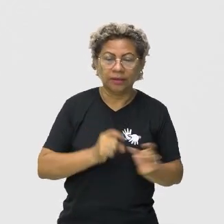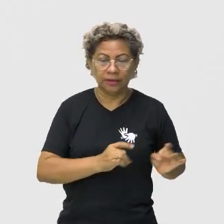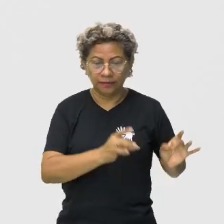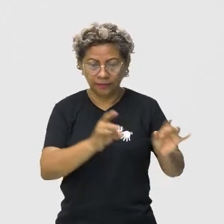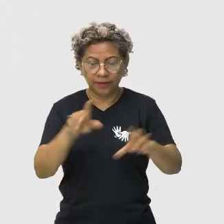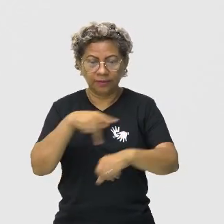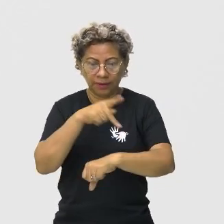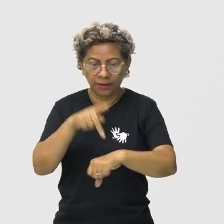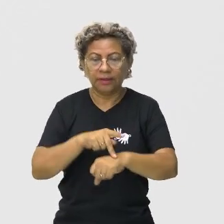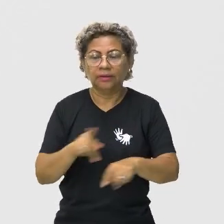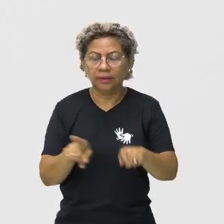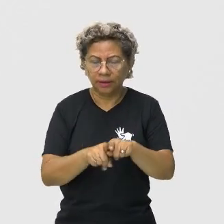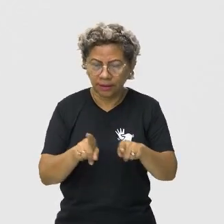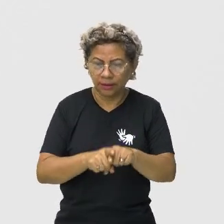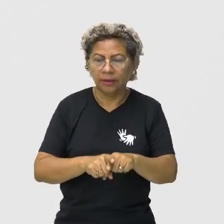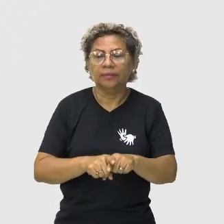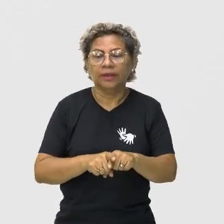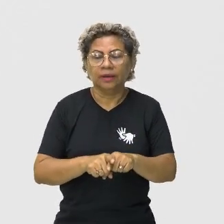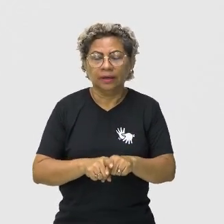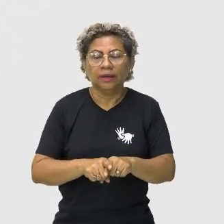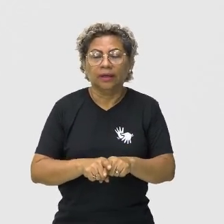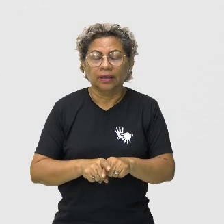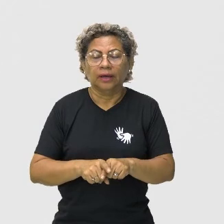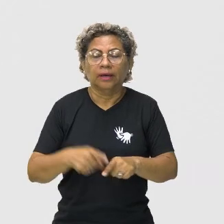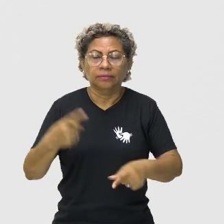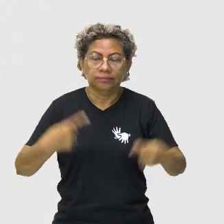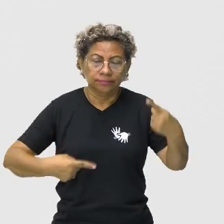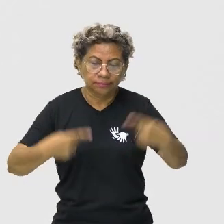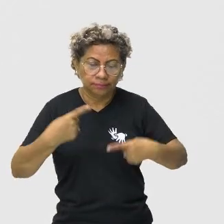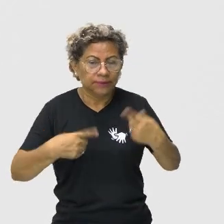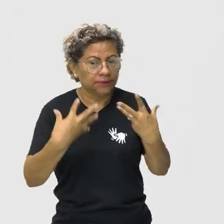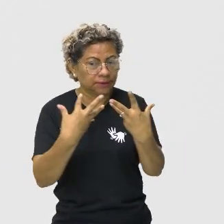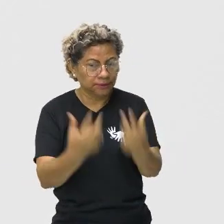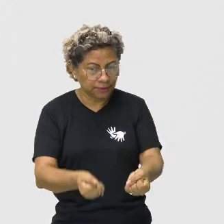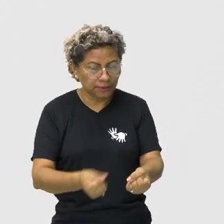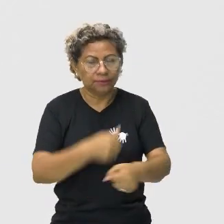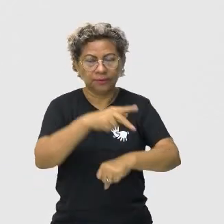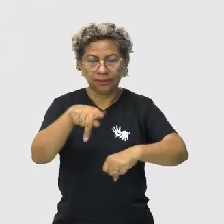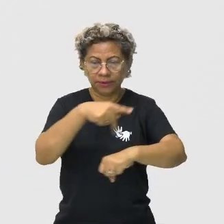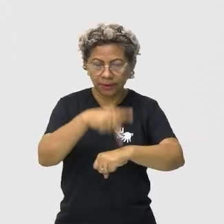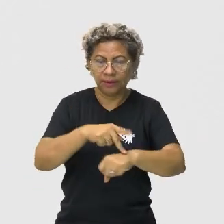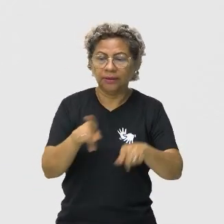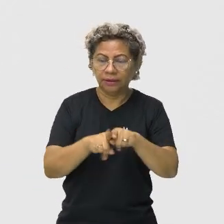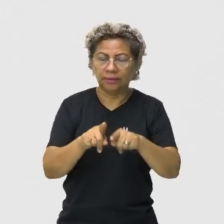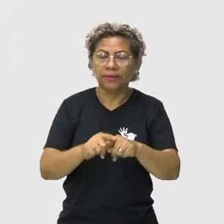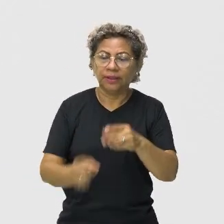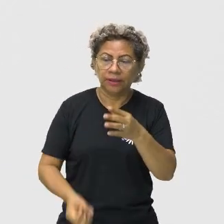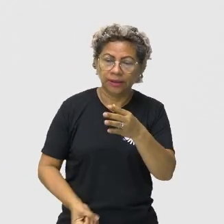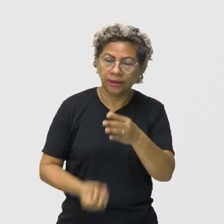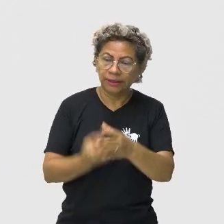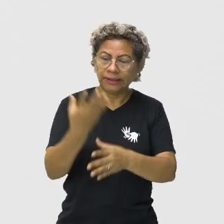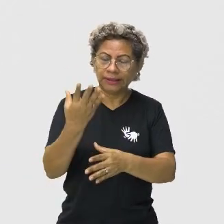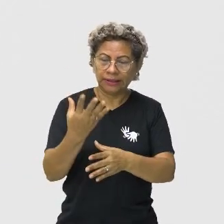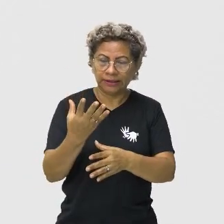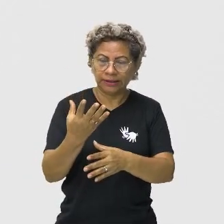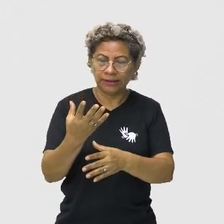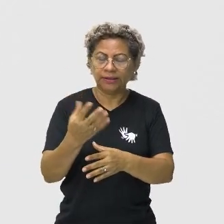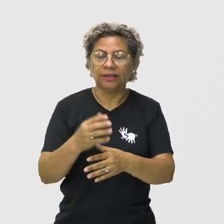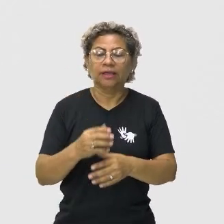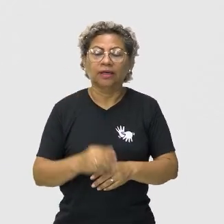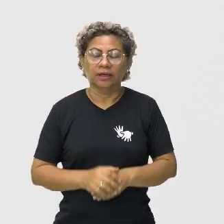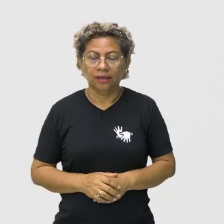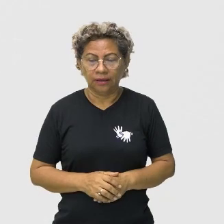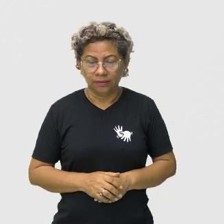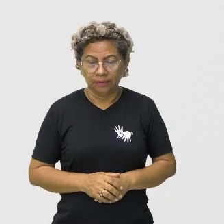com políticas comuns adotadas entre os países, além da criação e a adoção de uma moeda